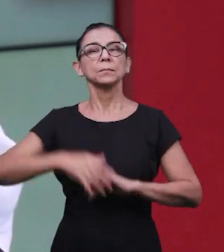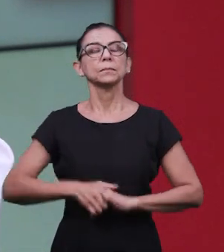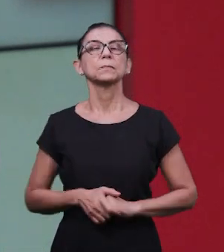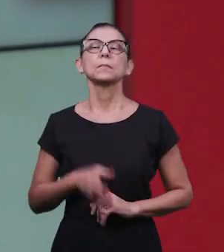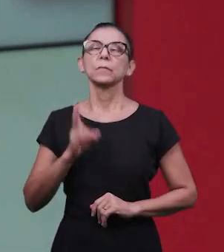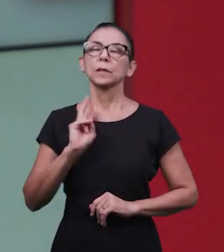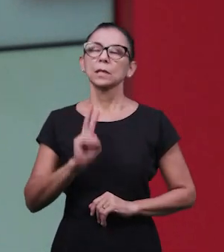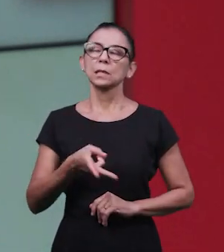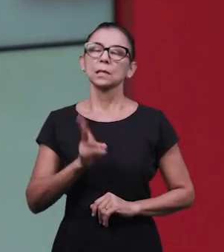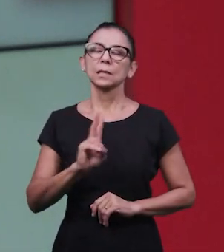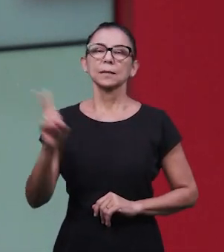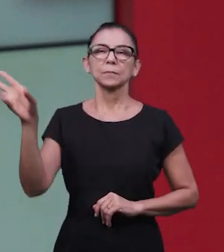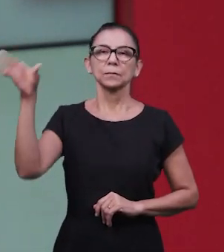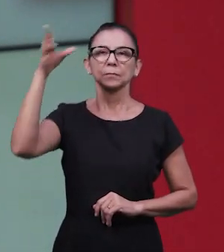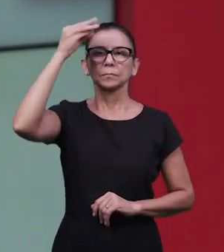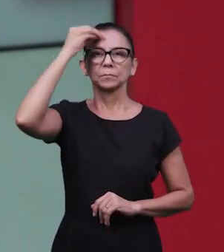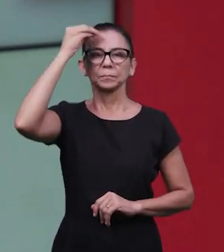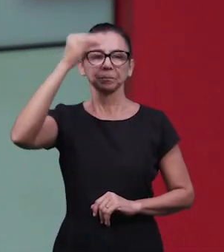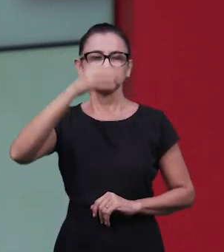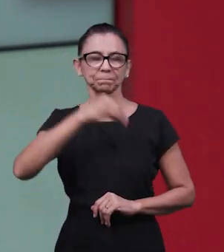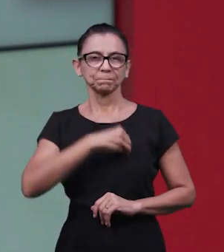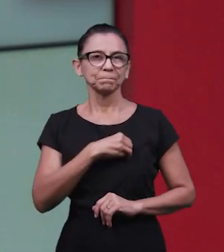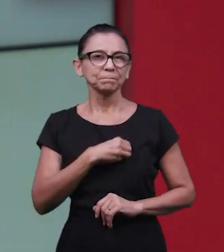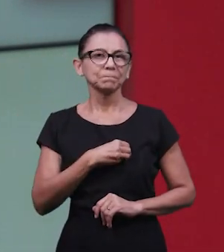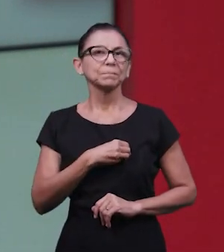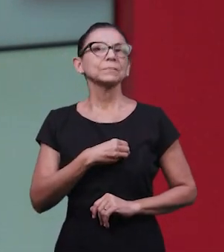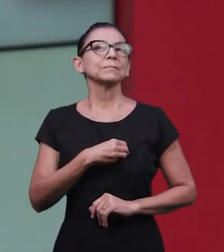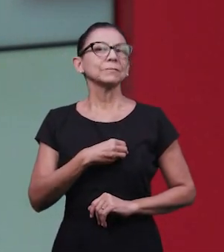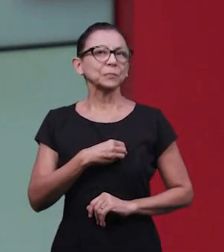a espada ficou agarrada em sua mão.